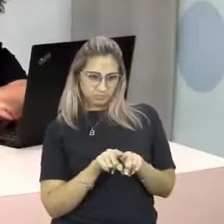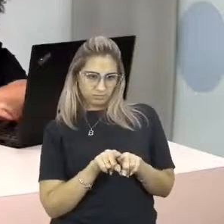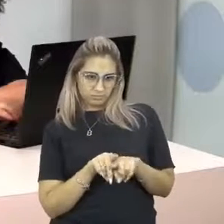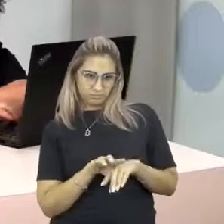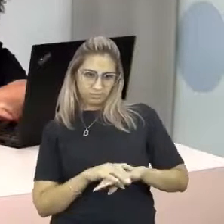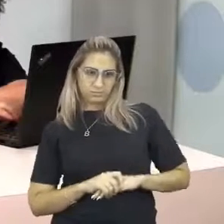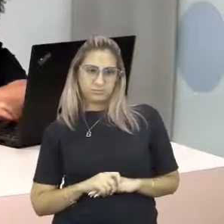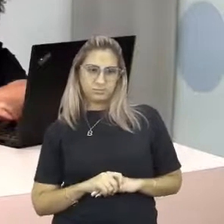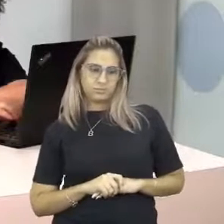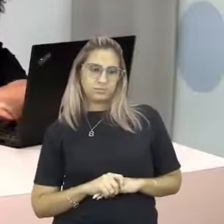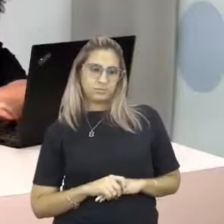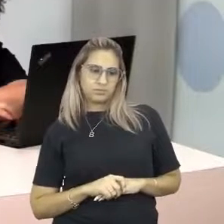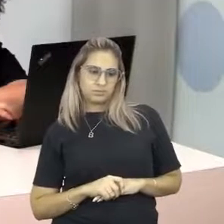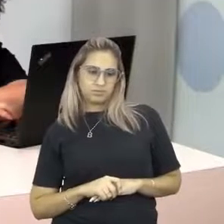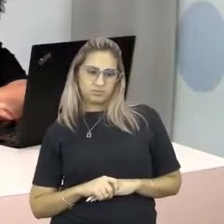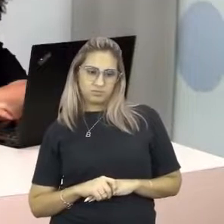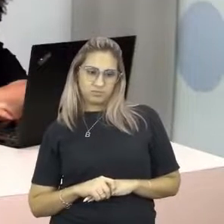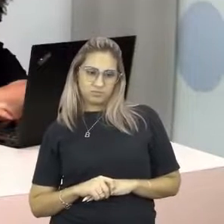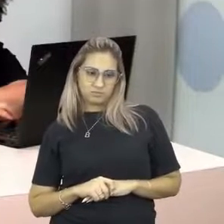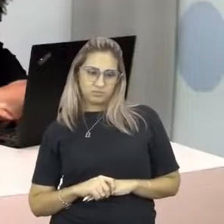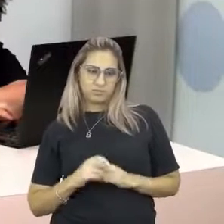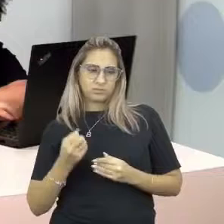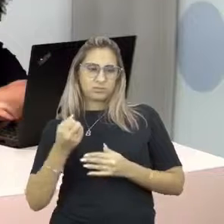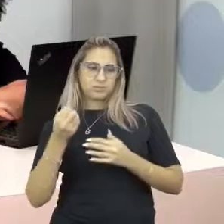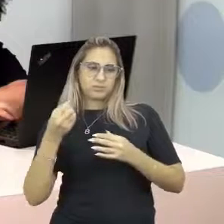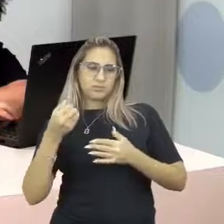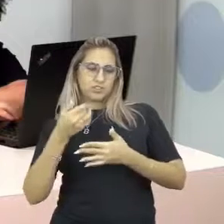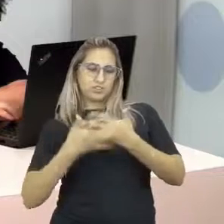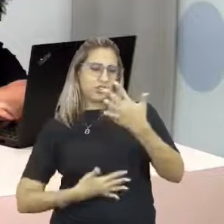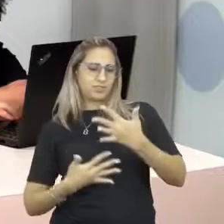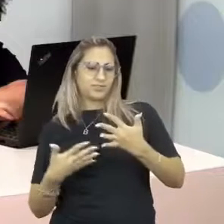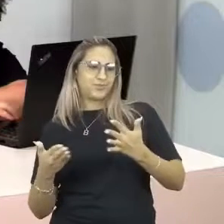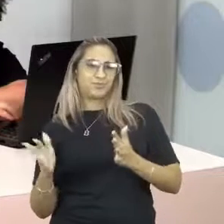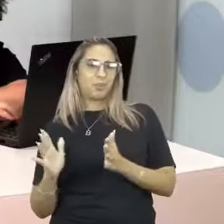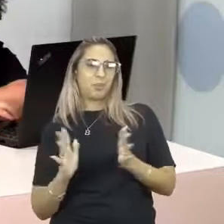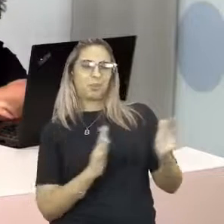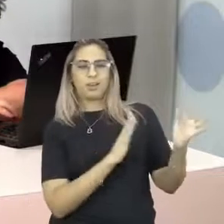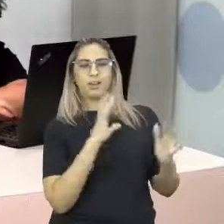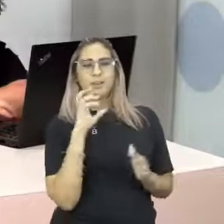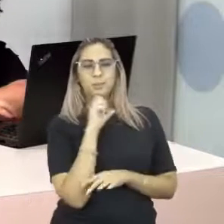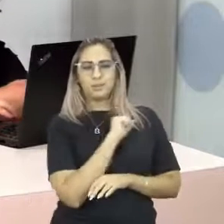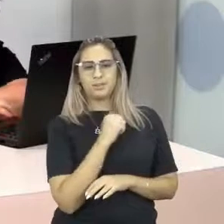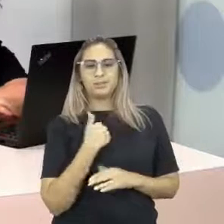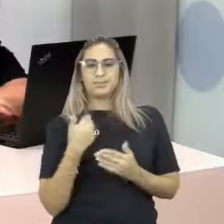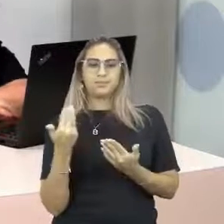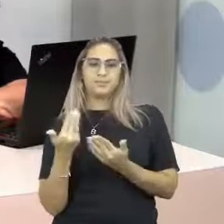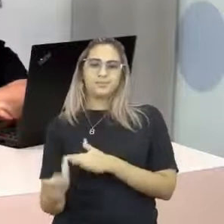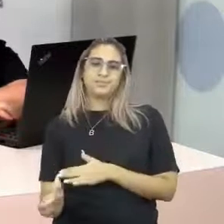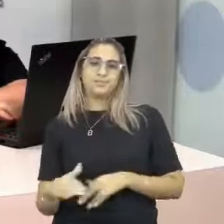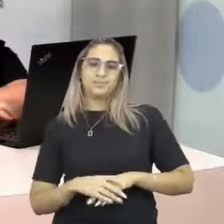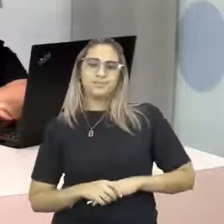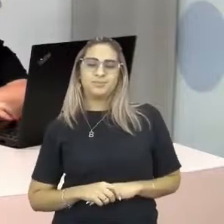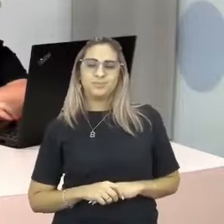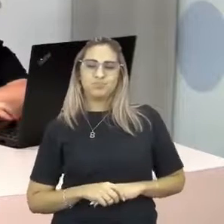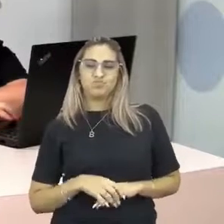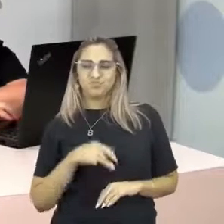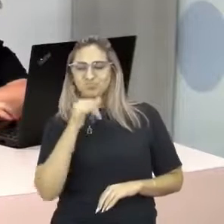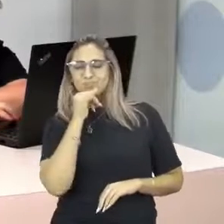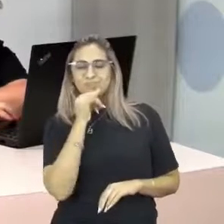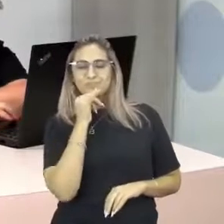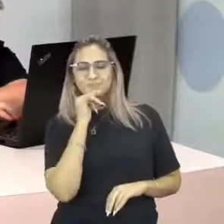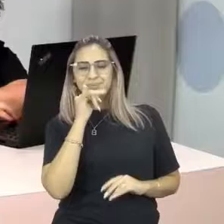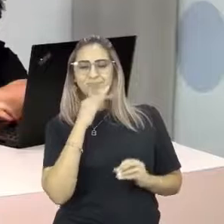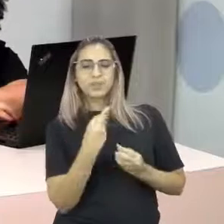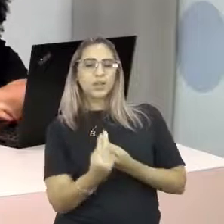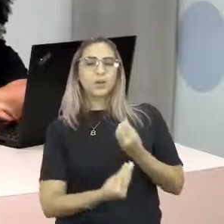ver, eu acho que o chat acabou atualizando e eu perdi Tem a uma questão. pergunta, por exemplo, aqui.